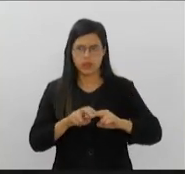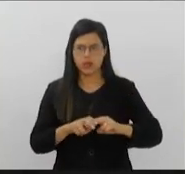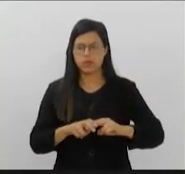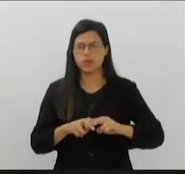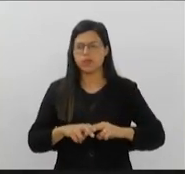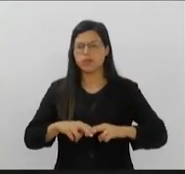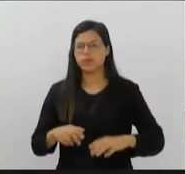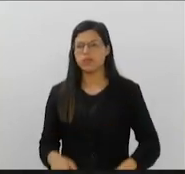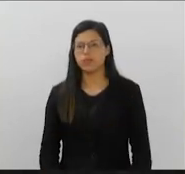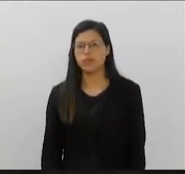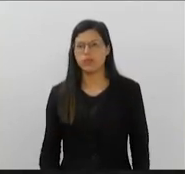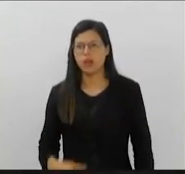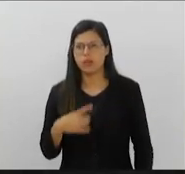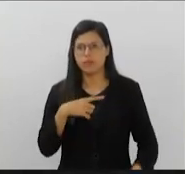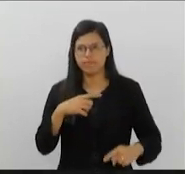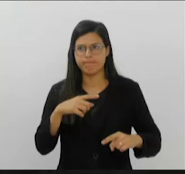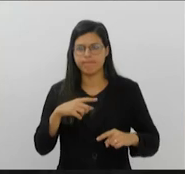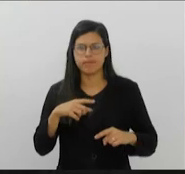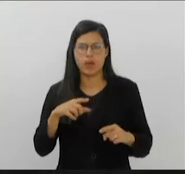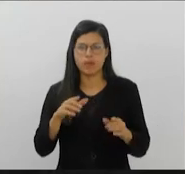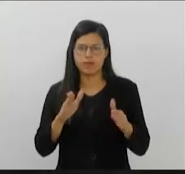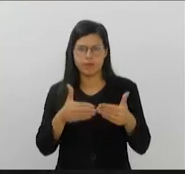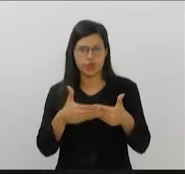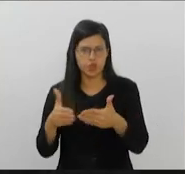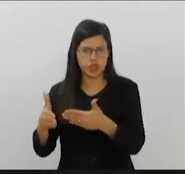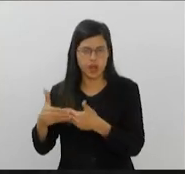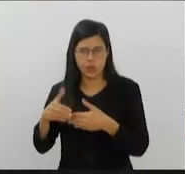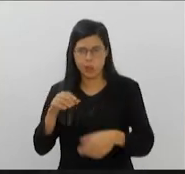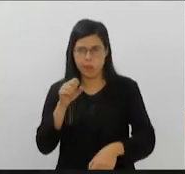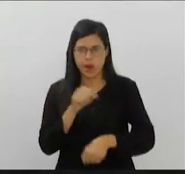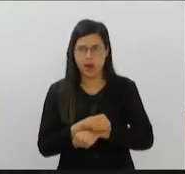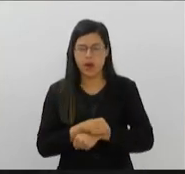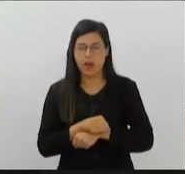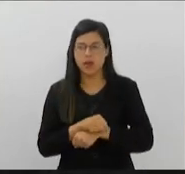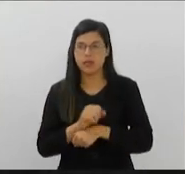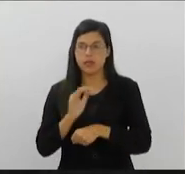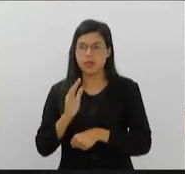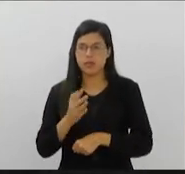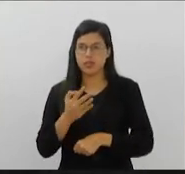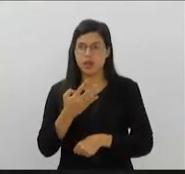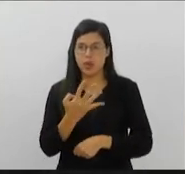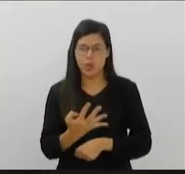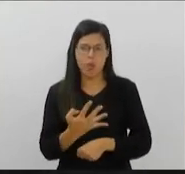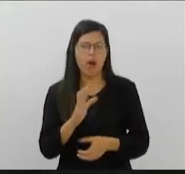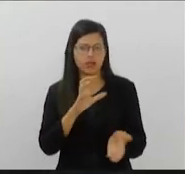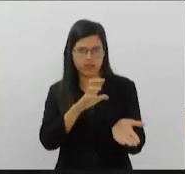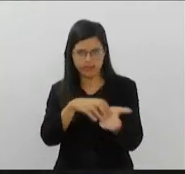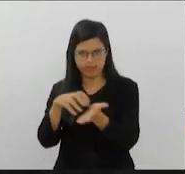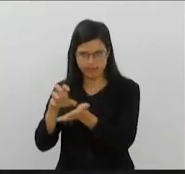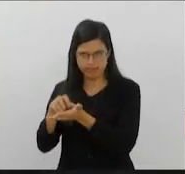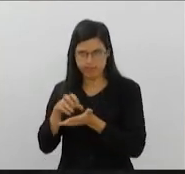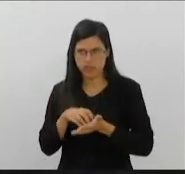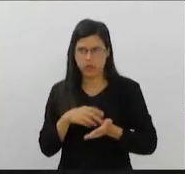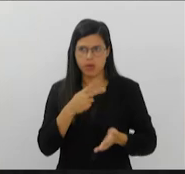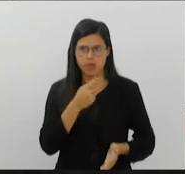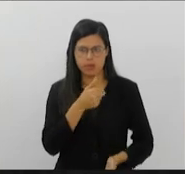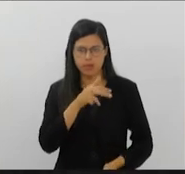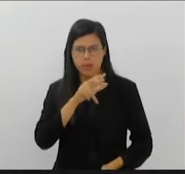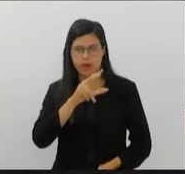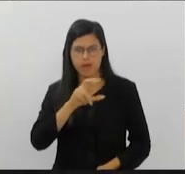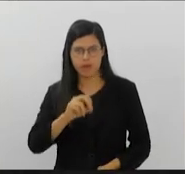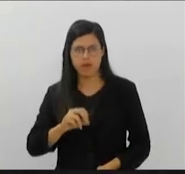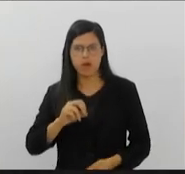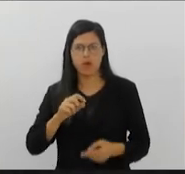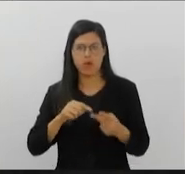com os equipamentos praticamente fechados, parados, e já reativamos 4 CRJs, Pavão, Pavãozinho,